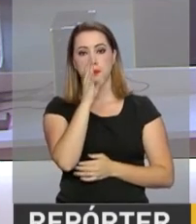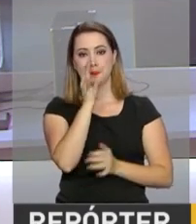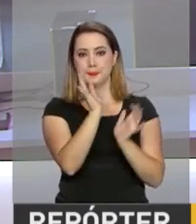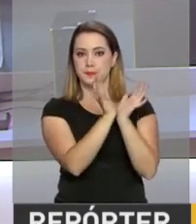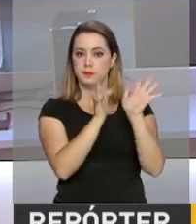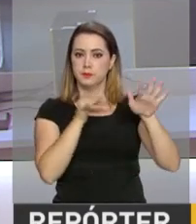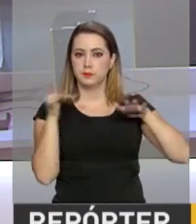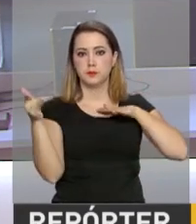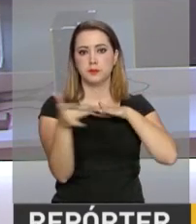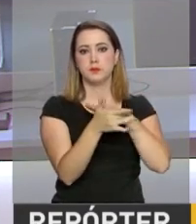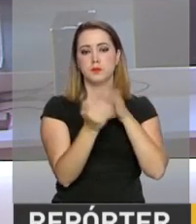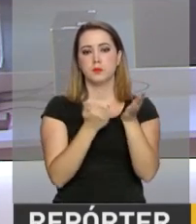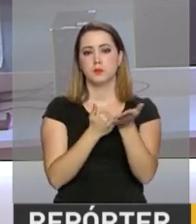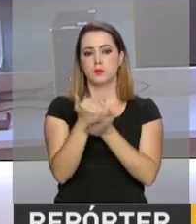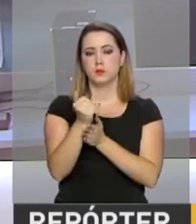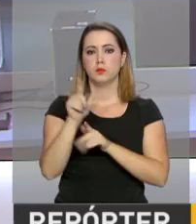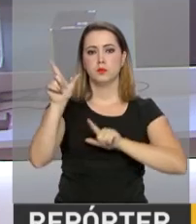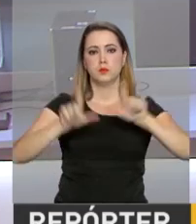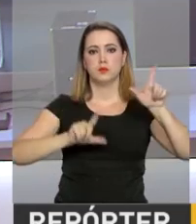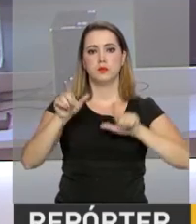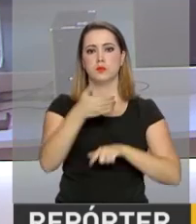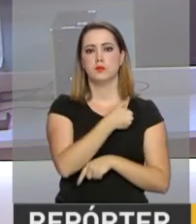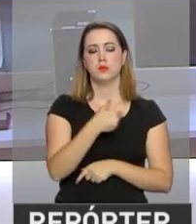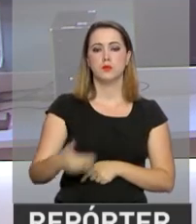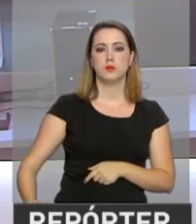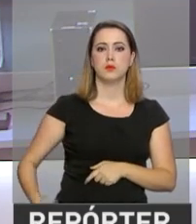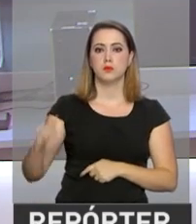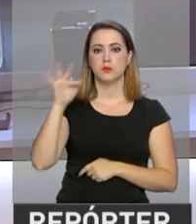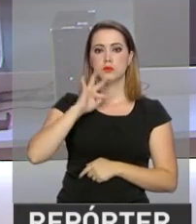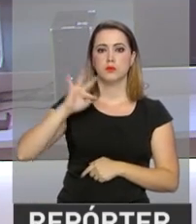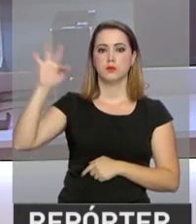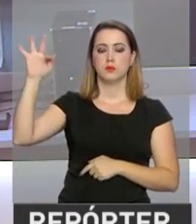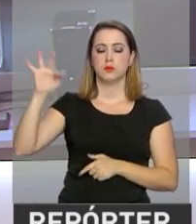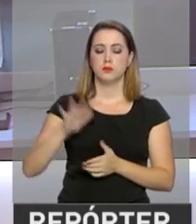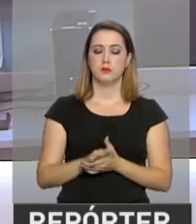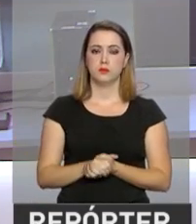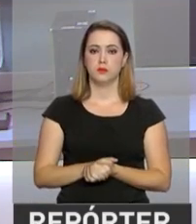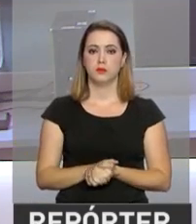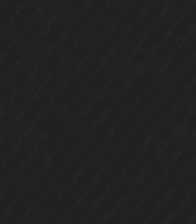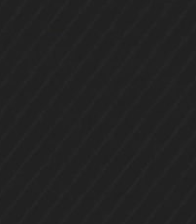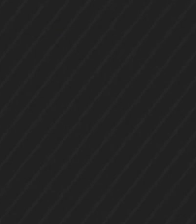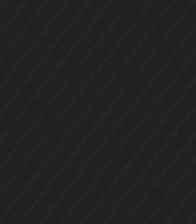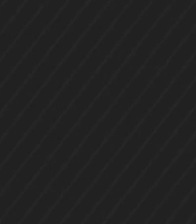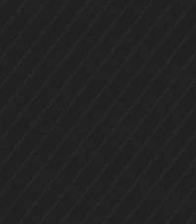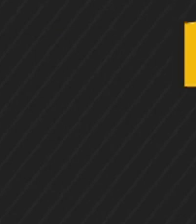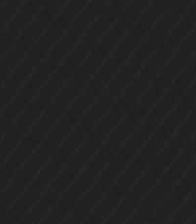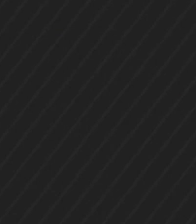também pelas nossas redes sociais e continue com a gente aqui na NBR, a TV do Governo Federal.